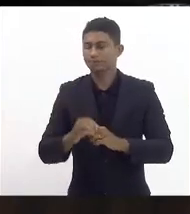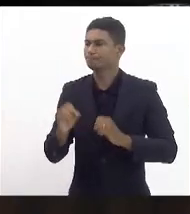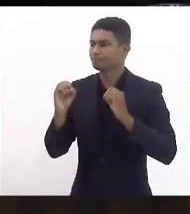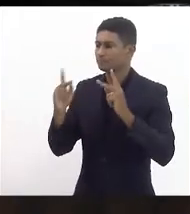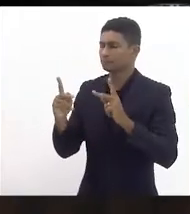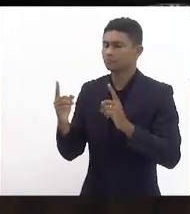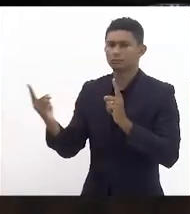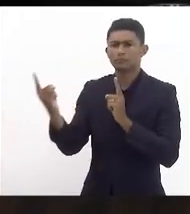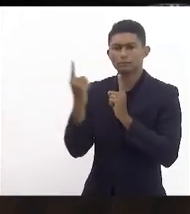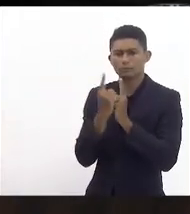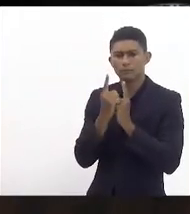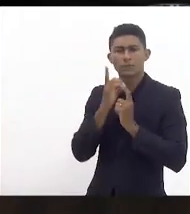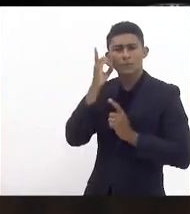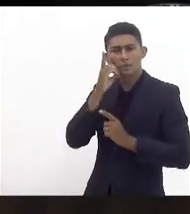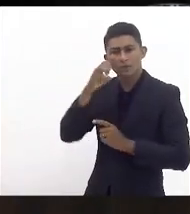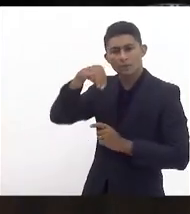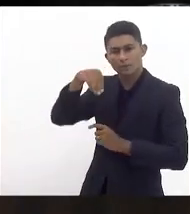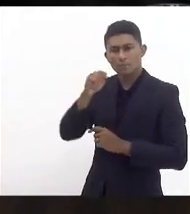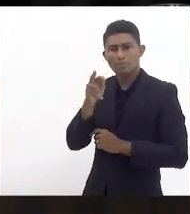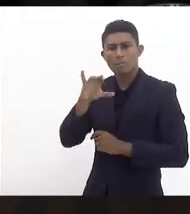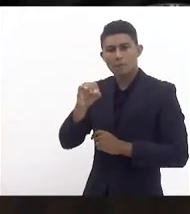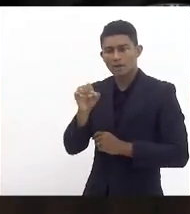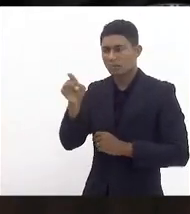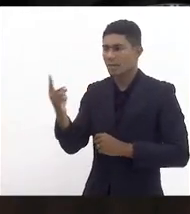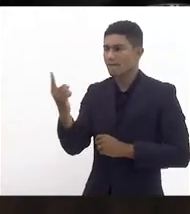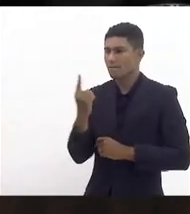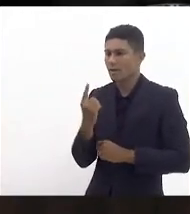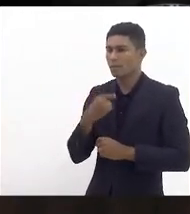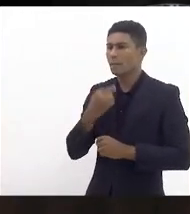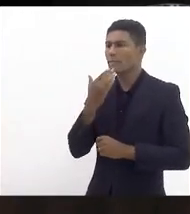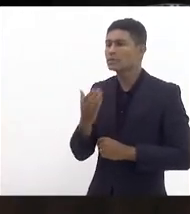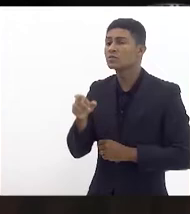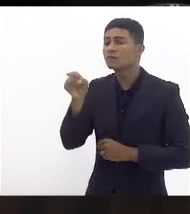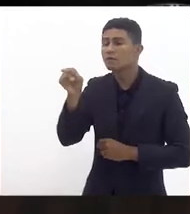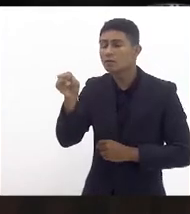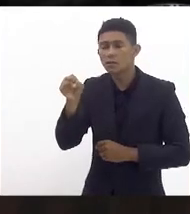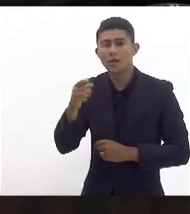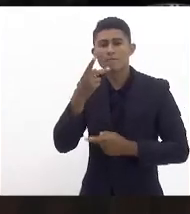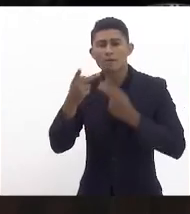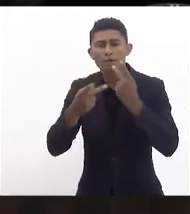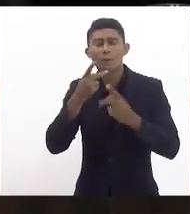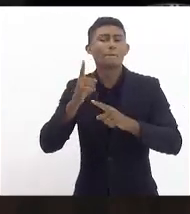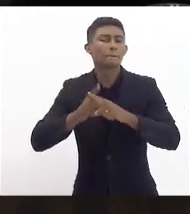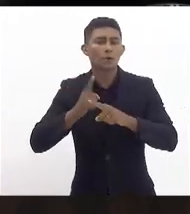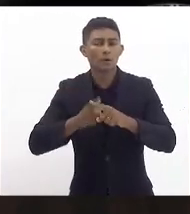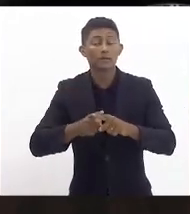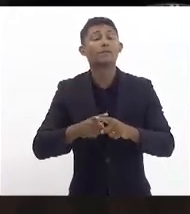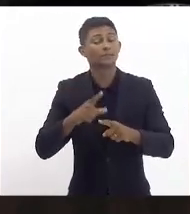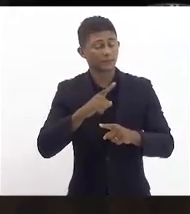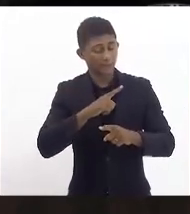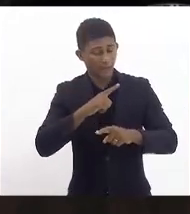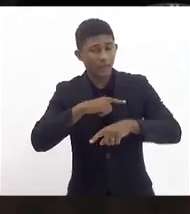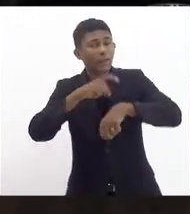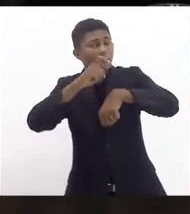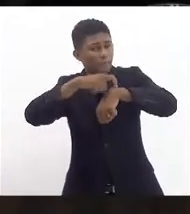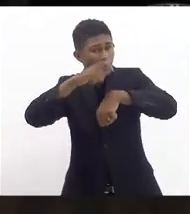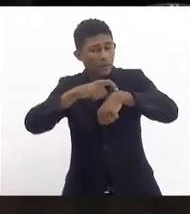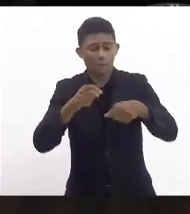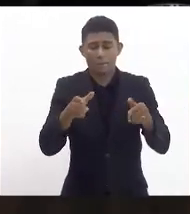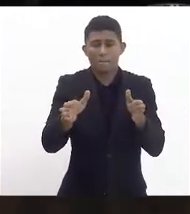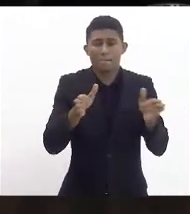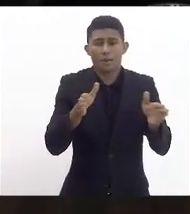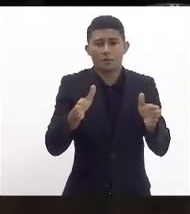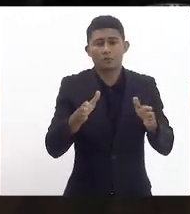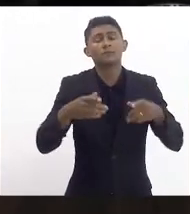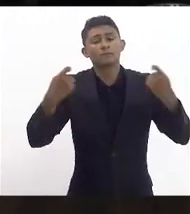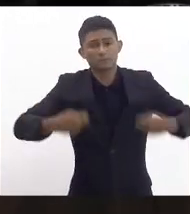para que ele pudesse fazer a questão de ordem, justamente nesse sentido. Eu falei, Márcio, temos um prazo, então vamos usar maio para fazer audiência.